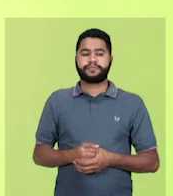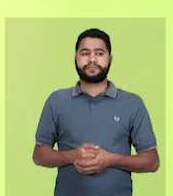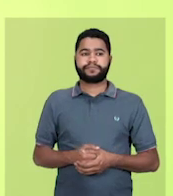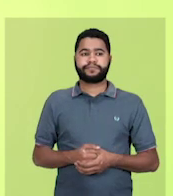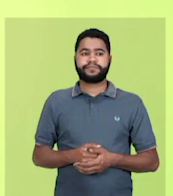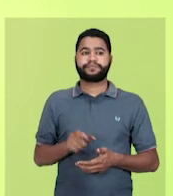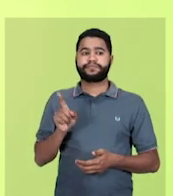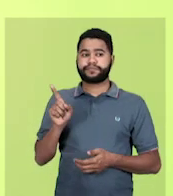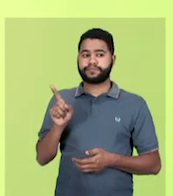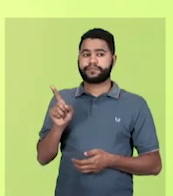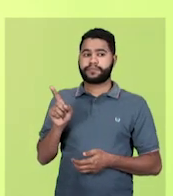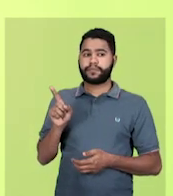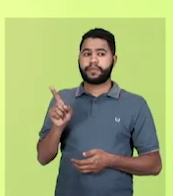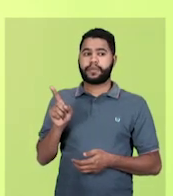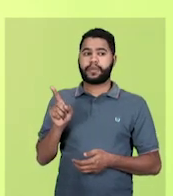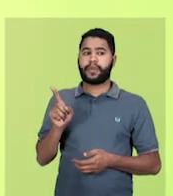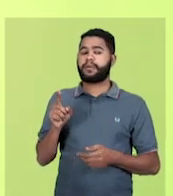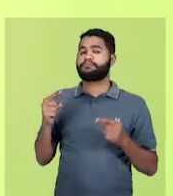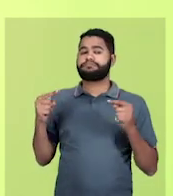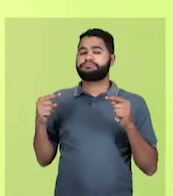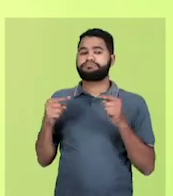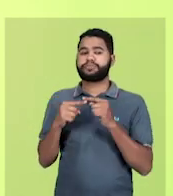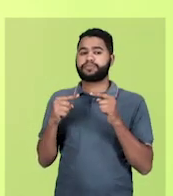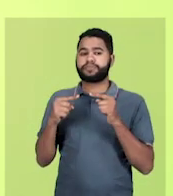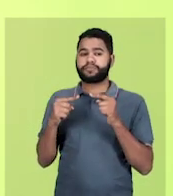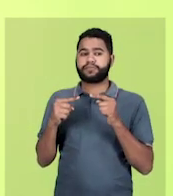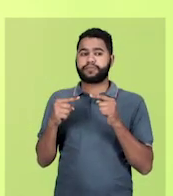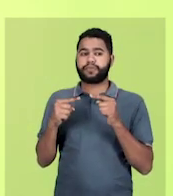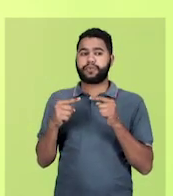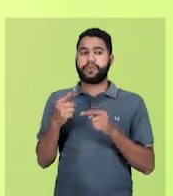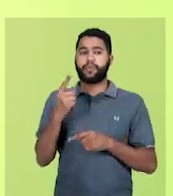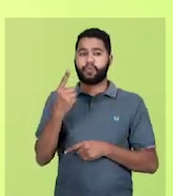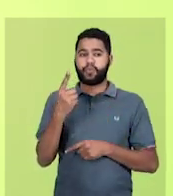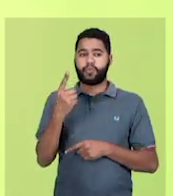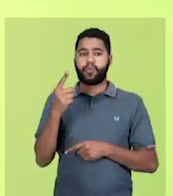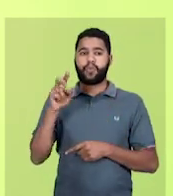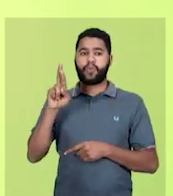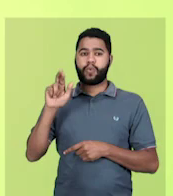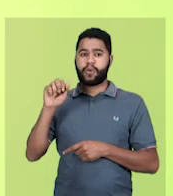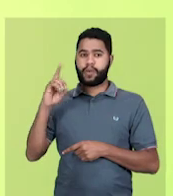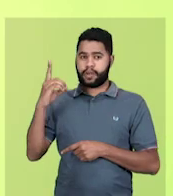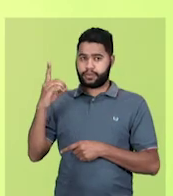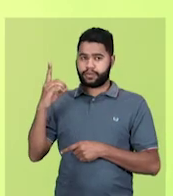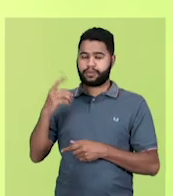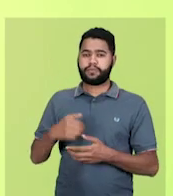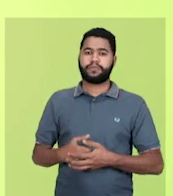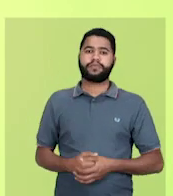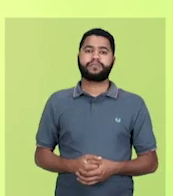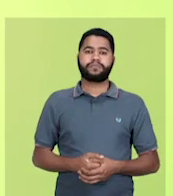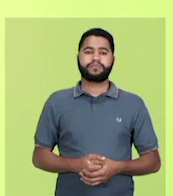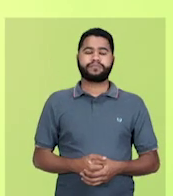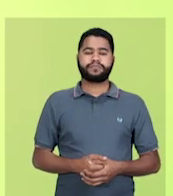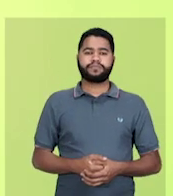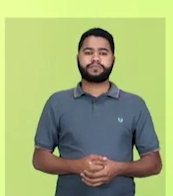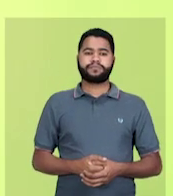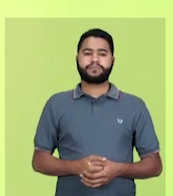então este ângulo então ele equivale a um rádio tá aqui ó